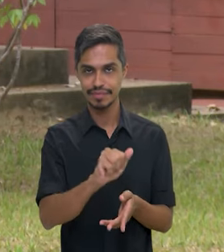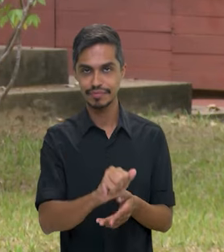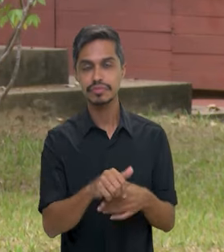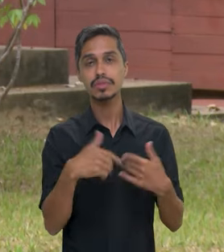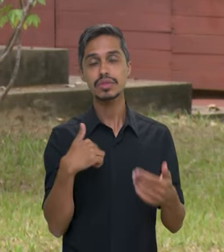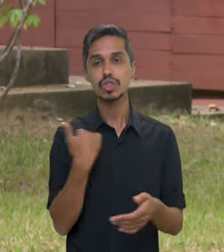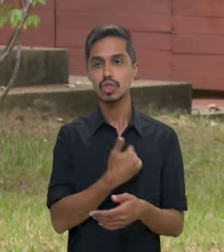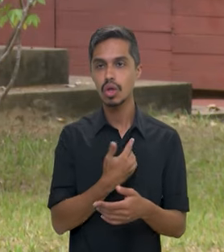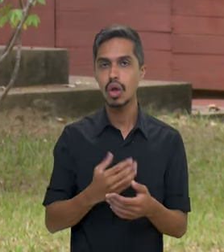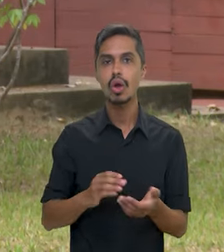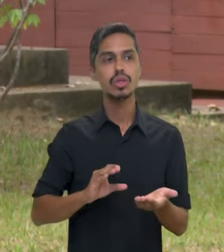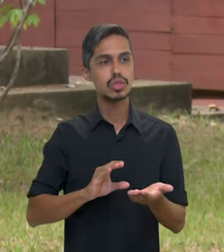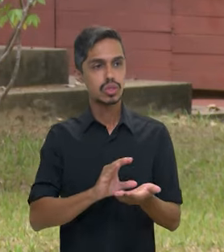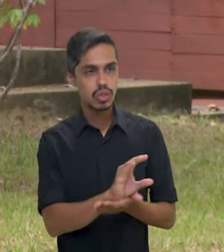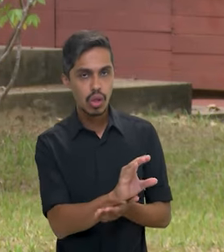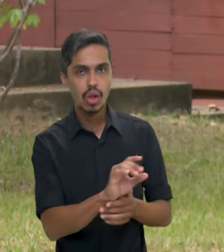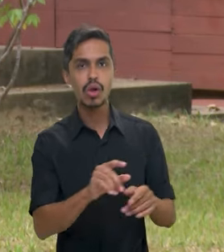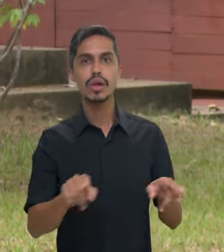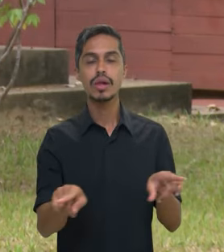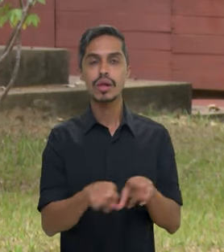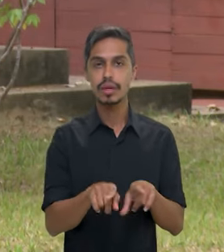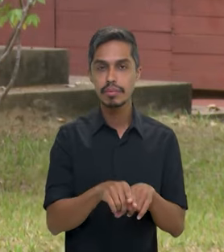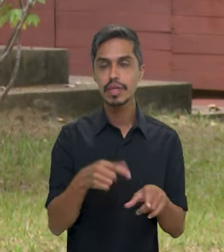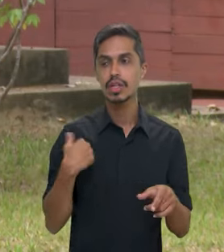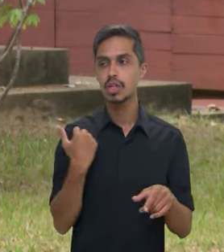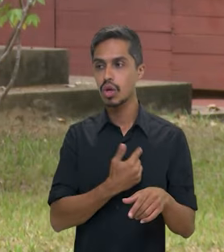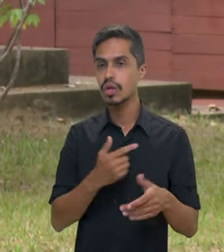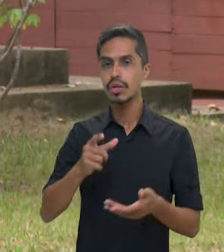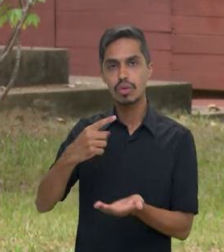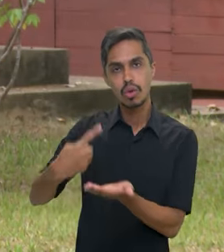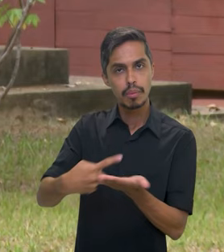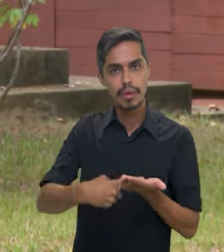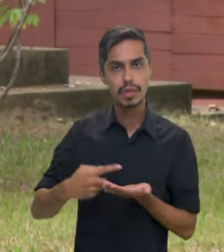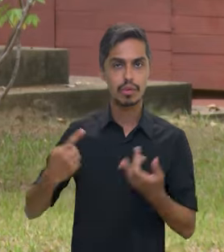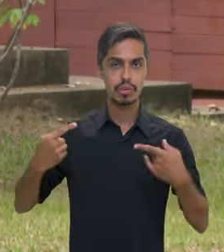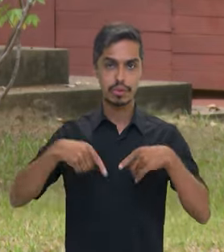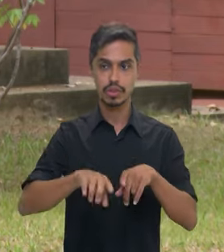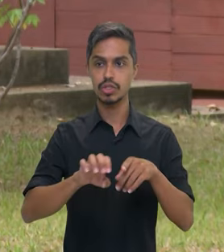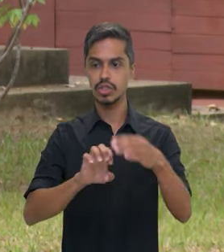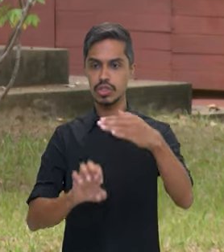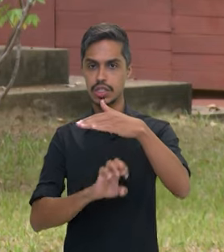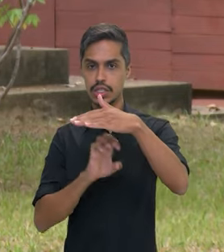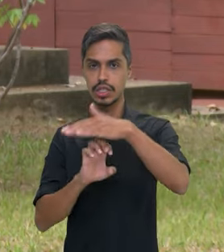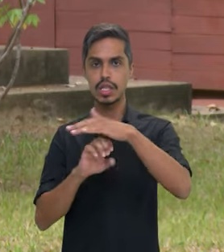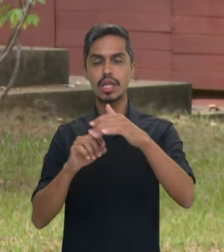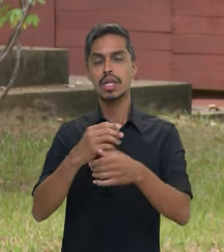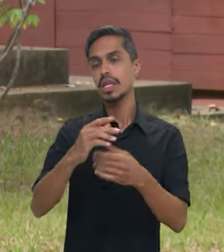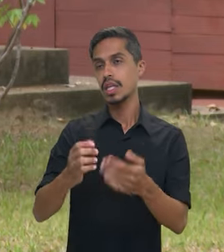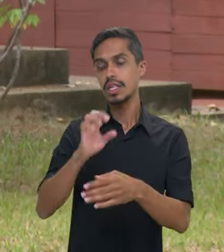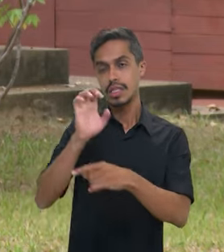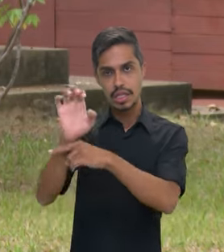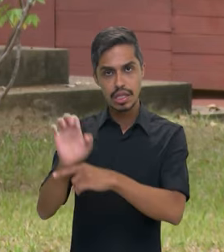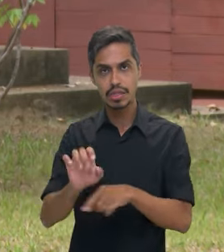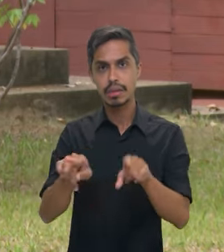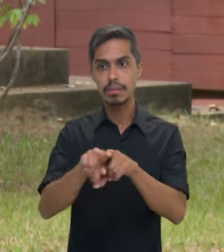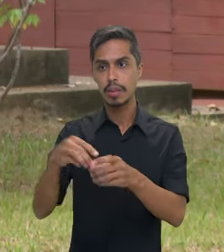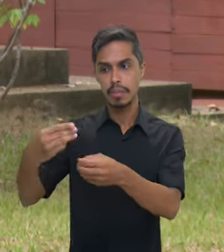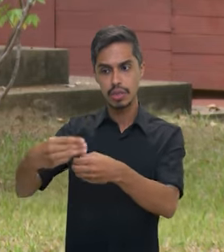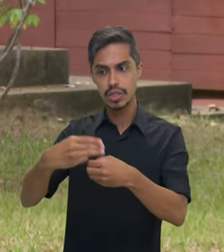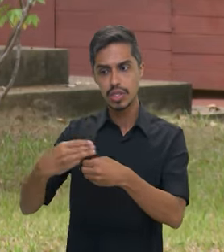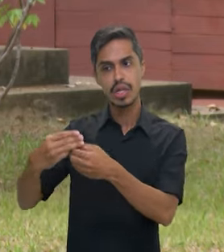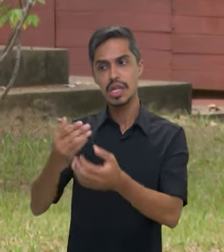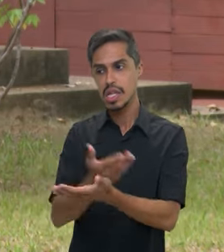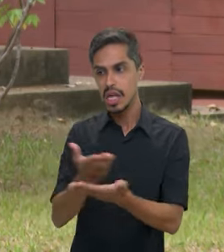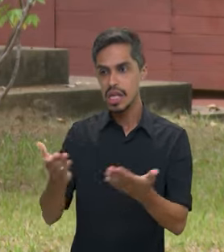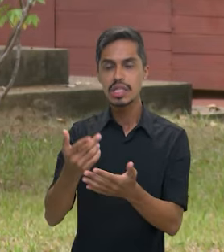o subsídio, mais ajuda que essas parcerias que nós vamos estabelecer com estados e municípios, a gente vai conseguir fazer o quê? Com